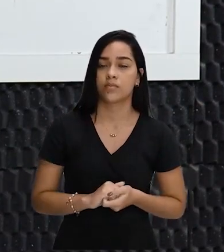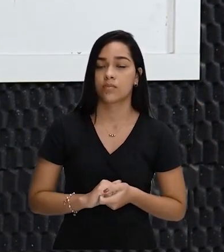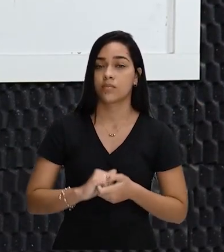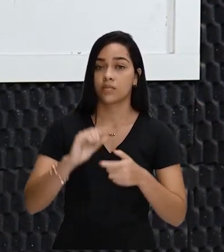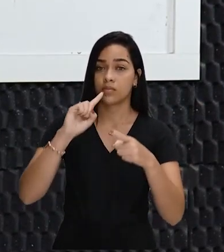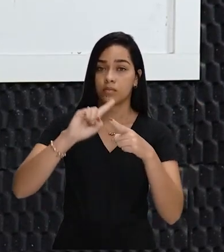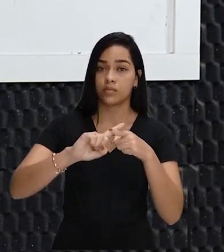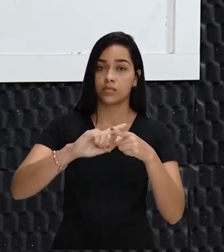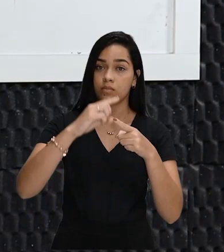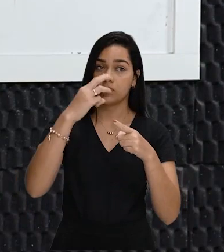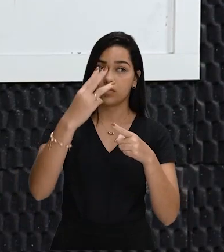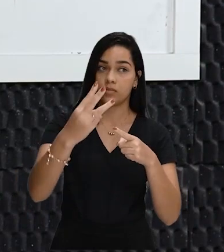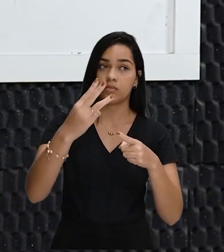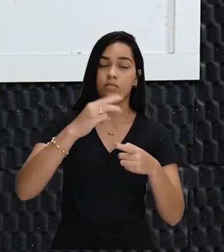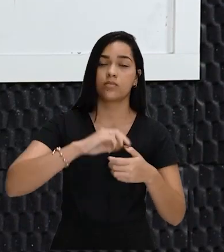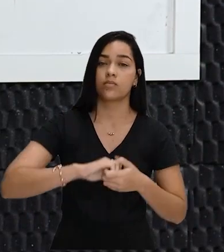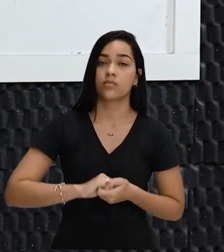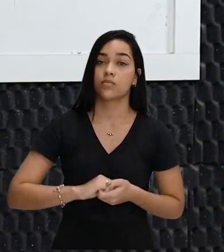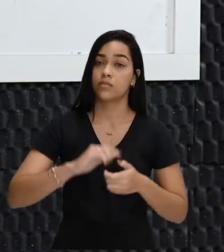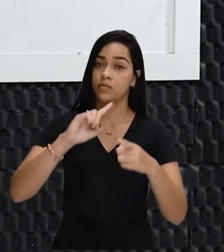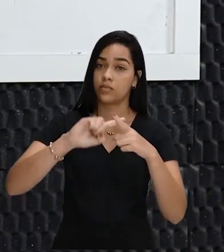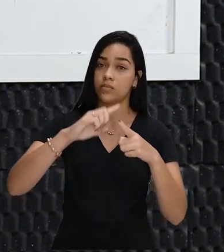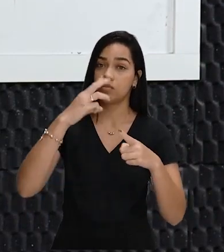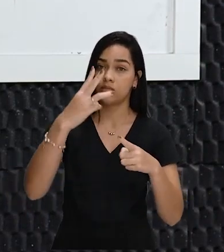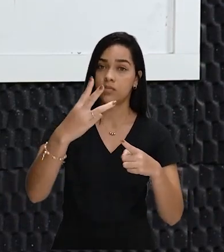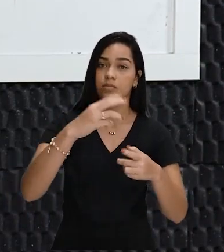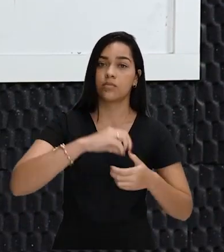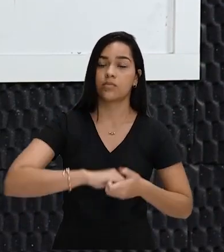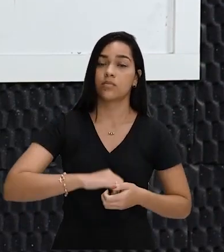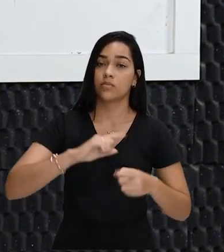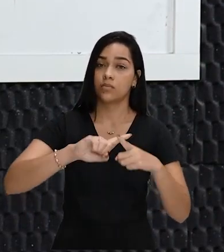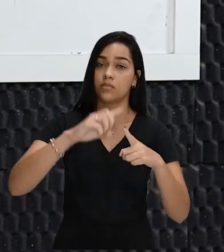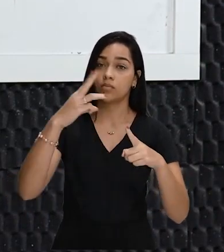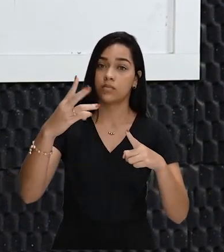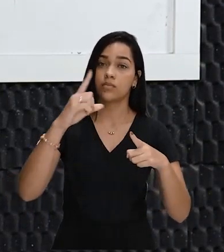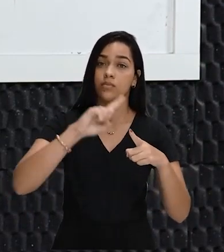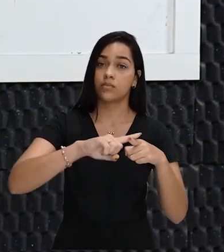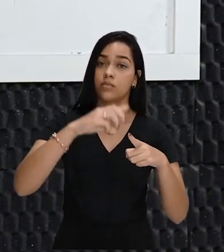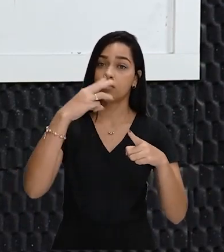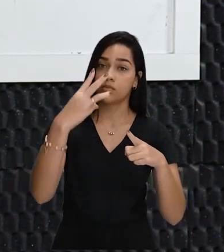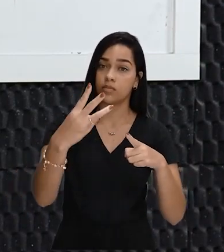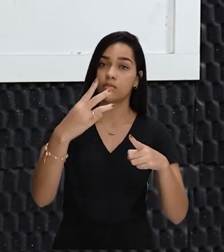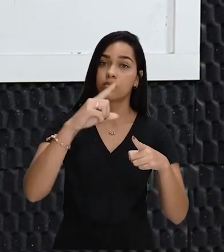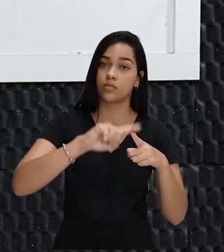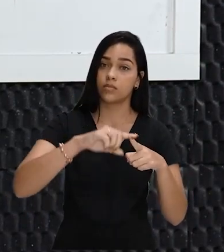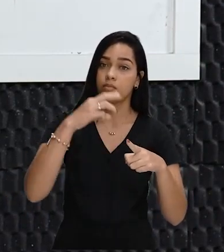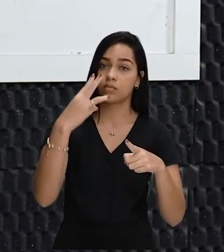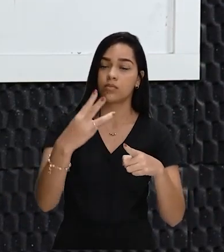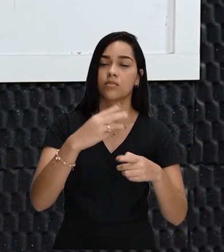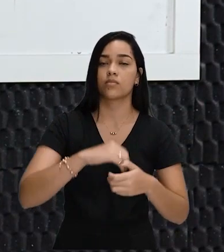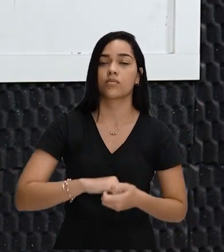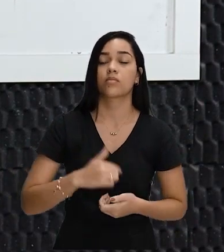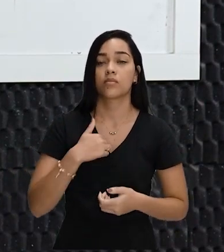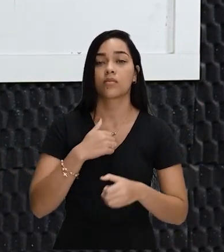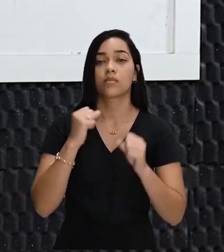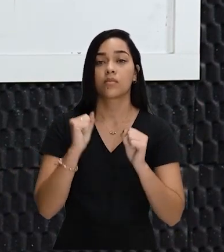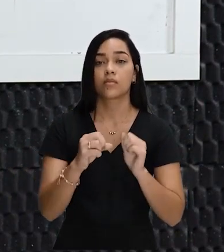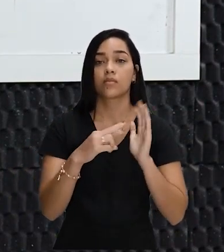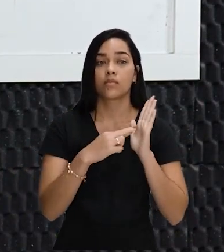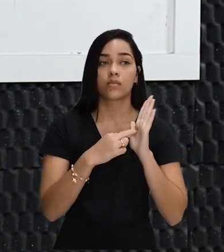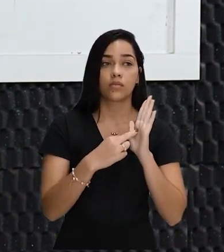multiplicado por 3 multiplicado por 3 multiplicado por 3 multiplicado por 3 que eu posso